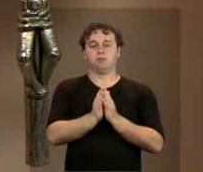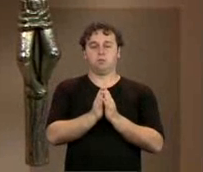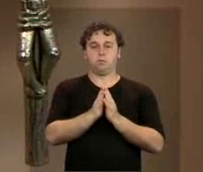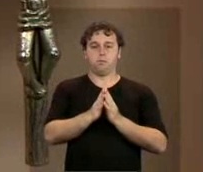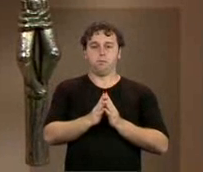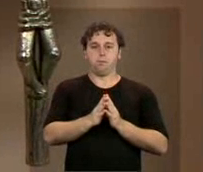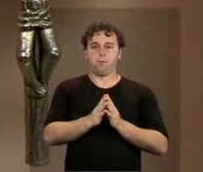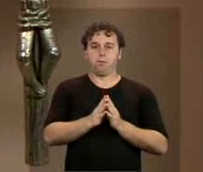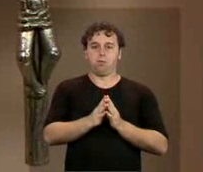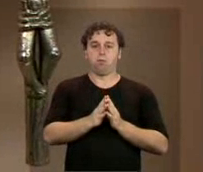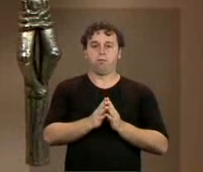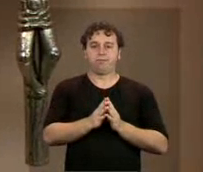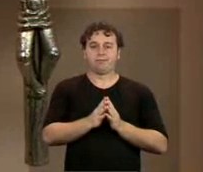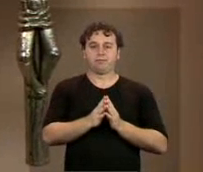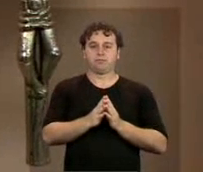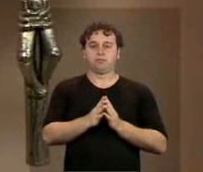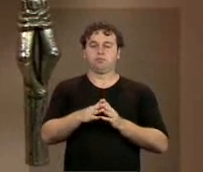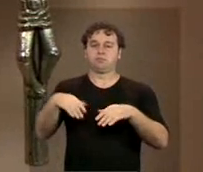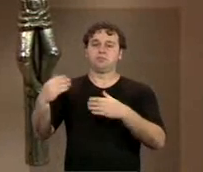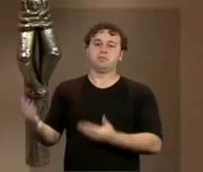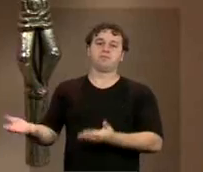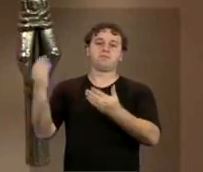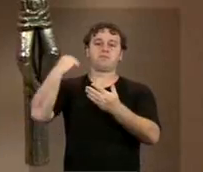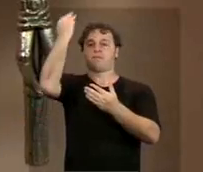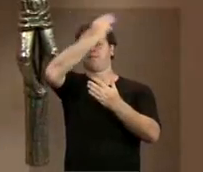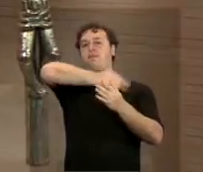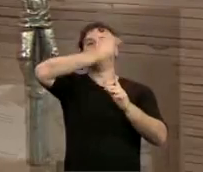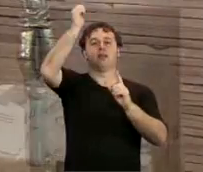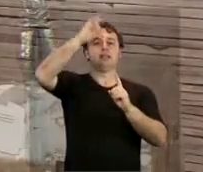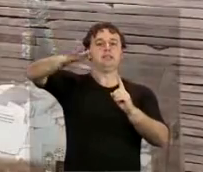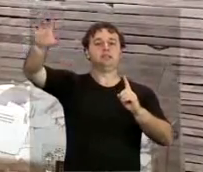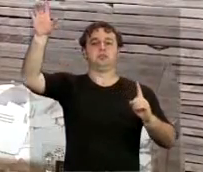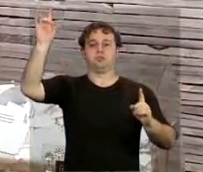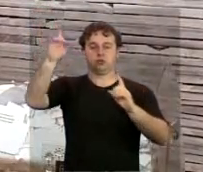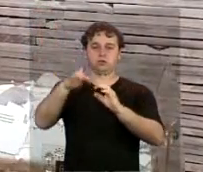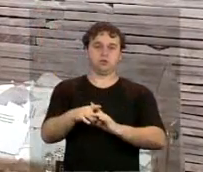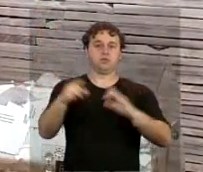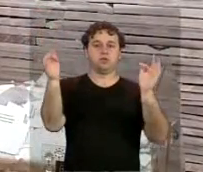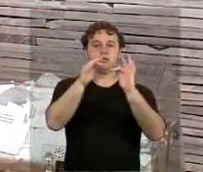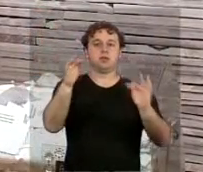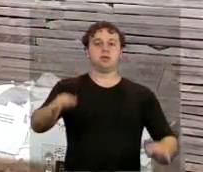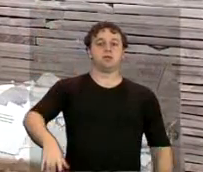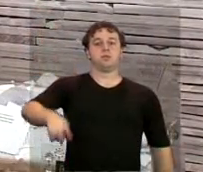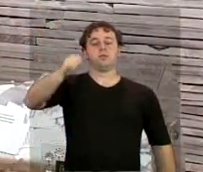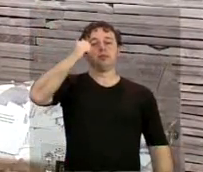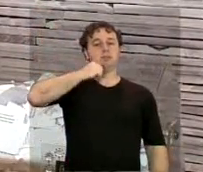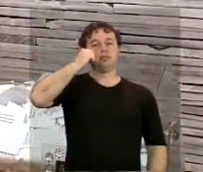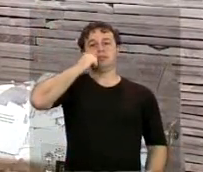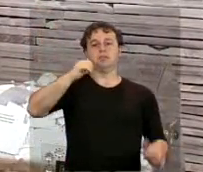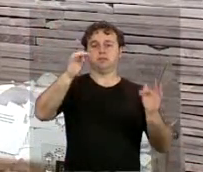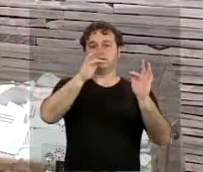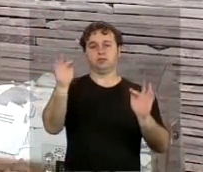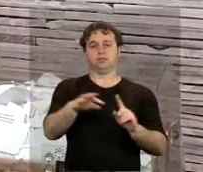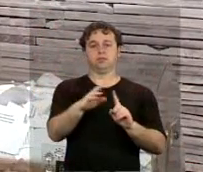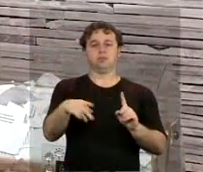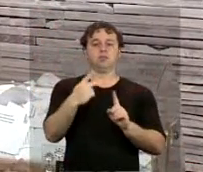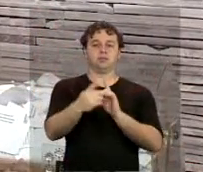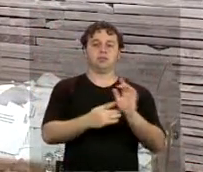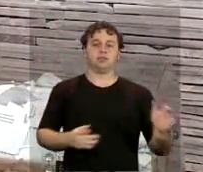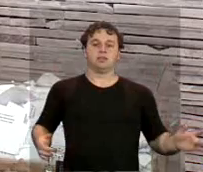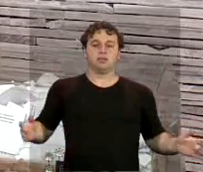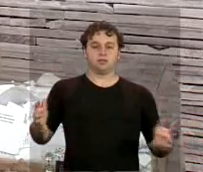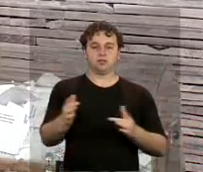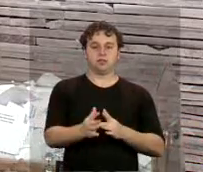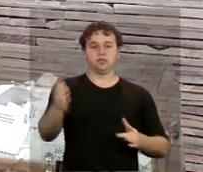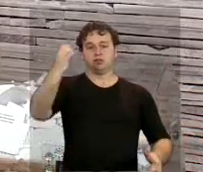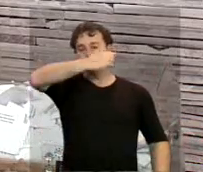mas livrai-nos de todo mal. Amém. Ave Maria, cheia de graça, o Senhor é convosco. Bendita sois vós entre as mulheres